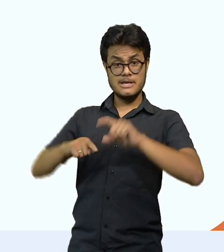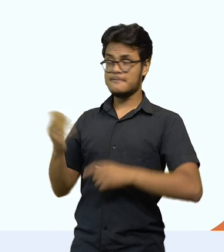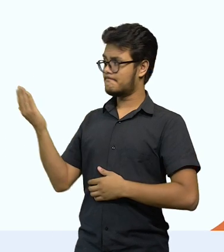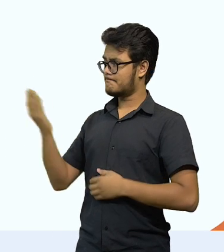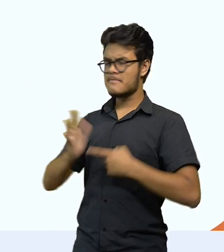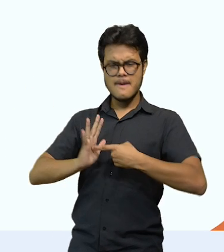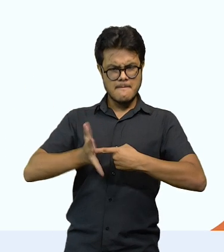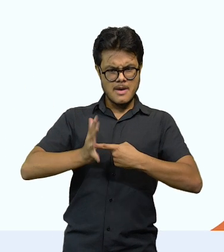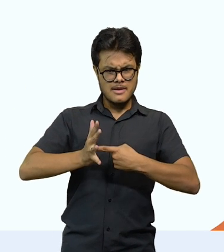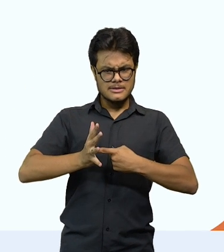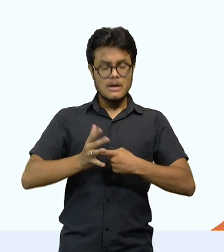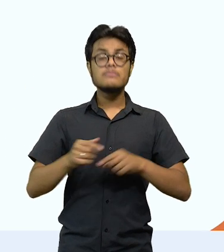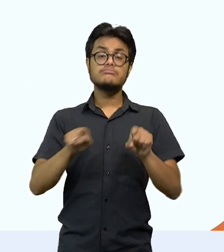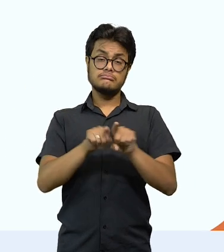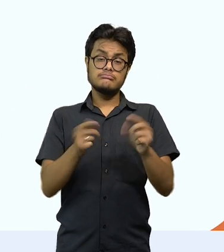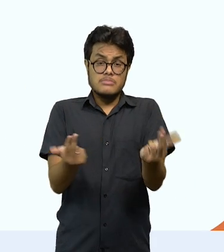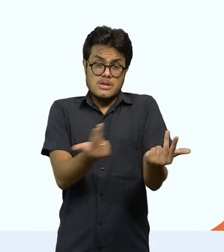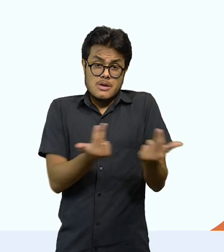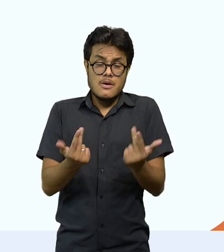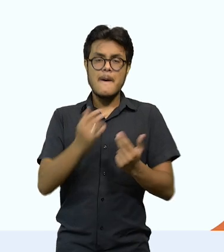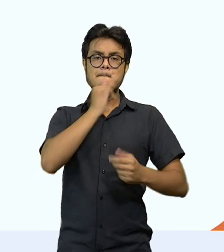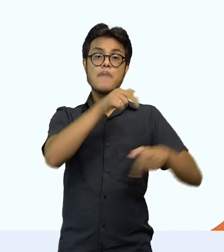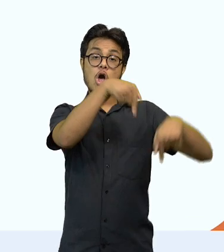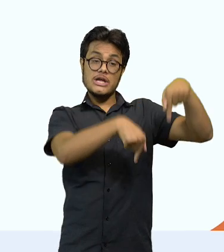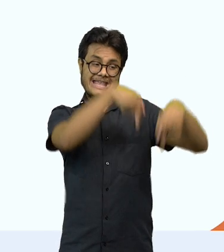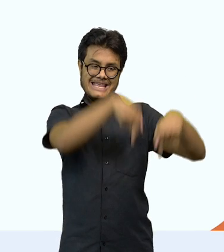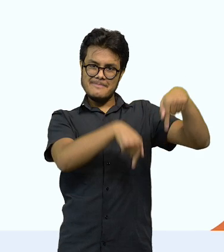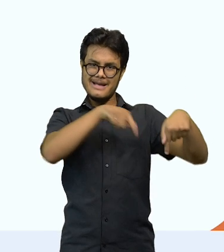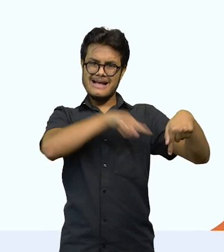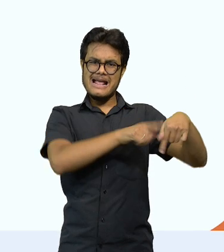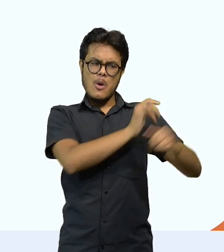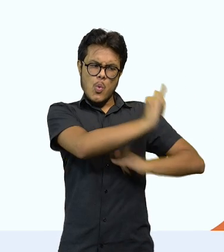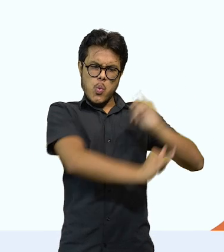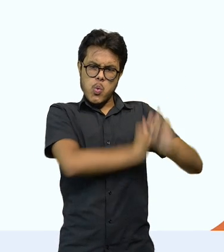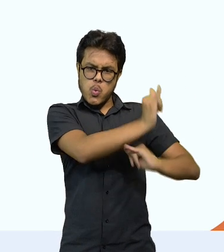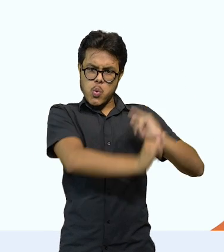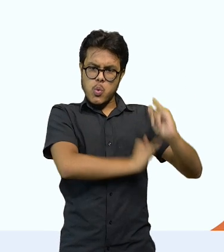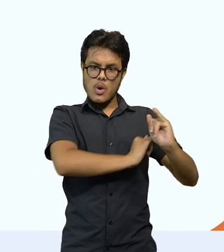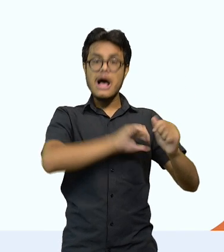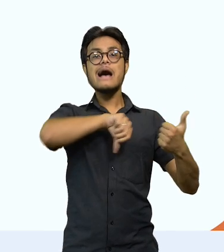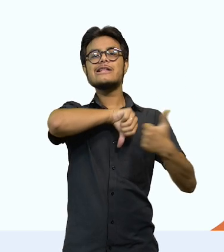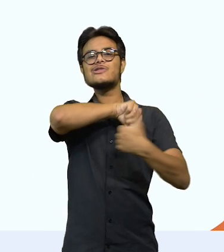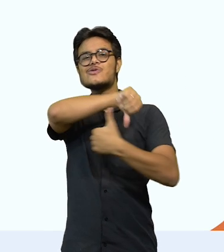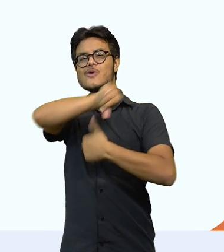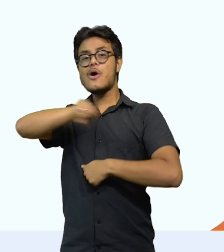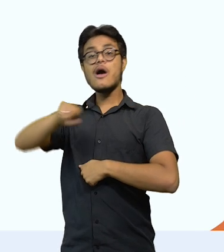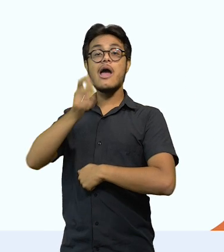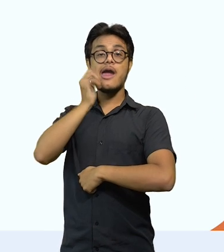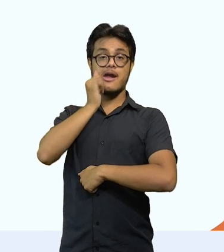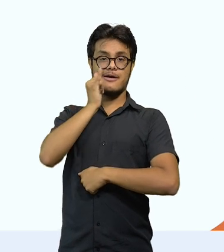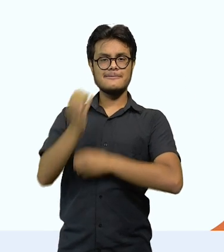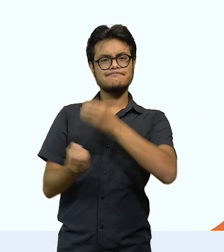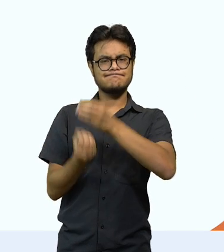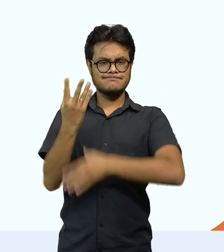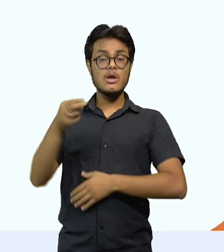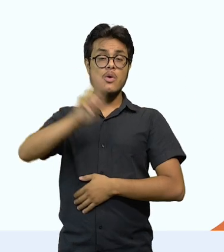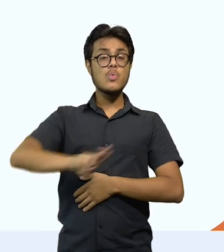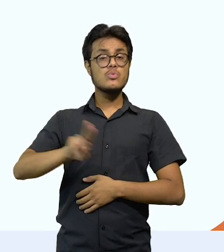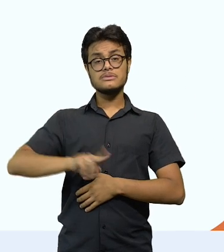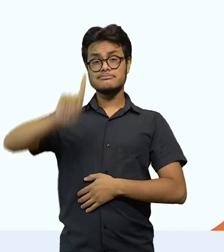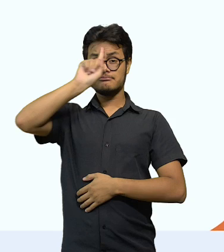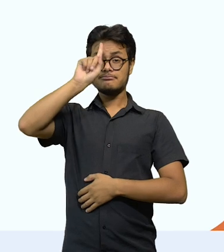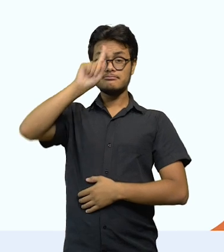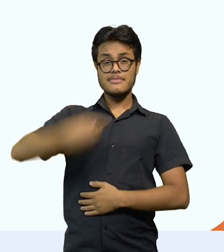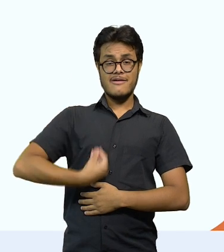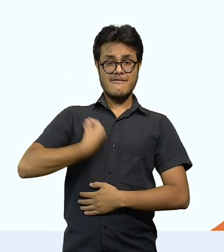pilhas convertem um tipo de energia química em energia elétrica e a gente usa isso no nosso dia a